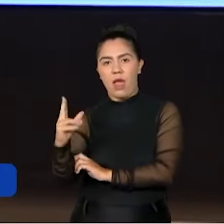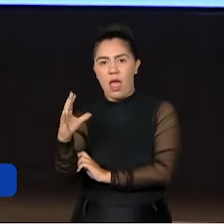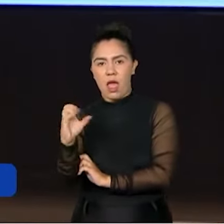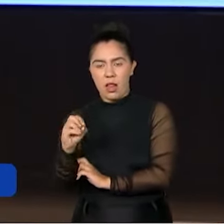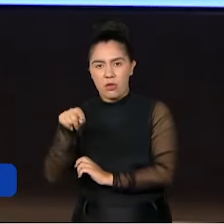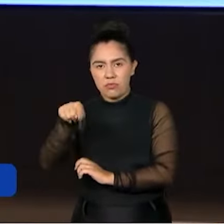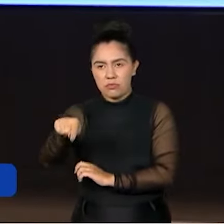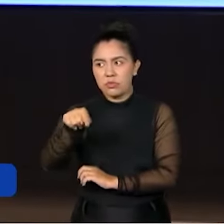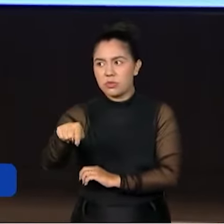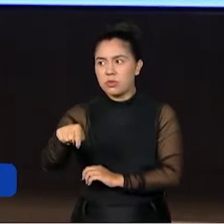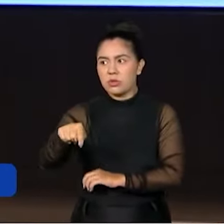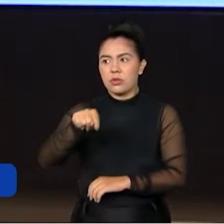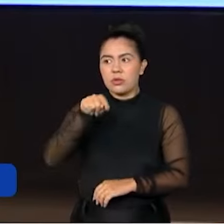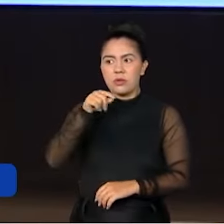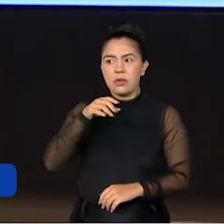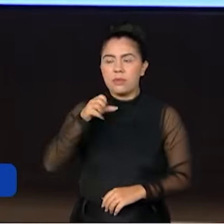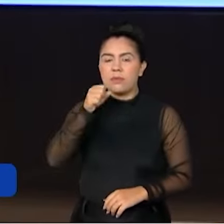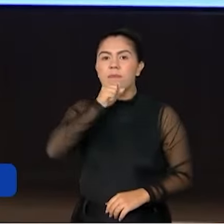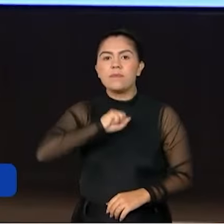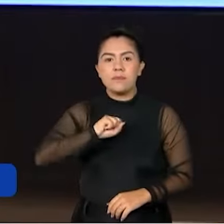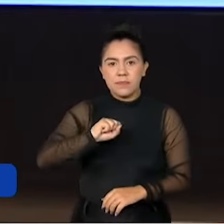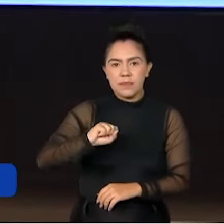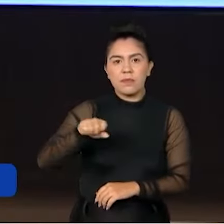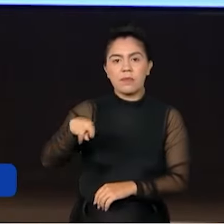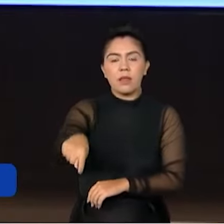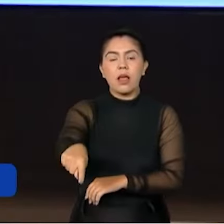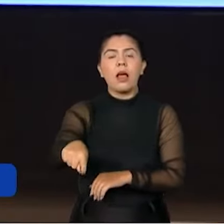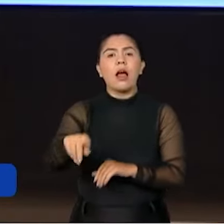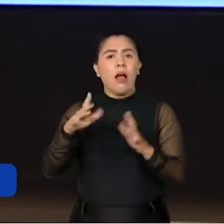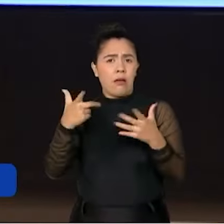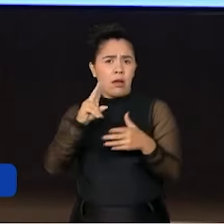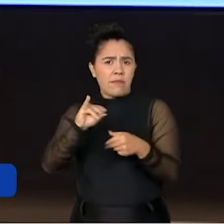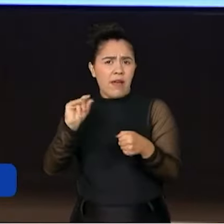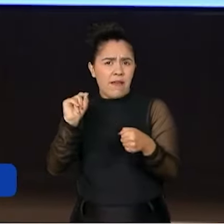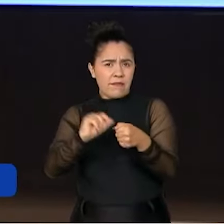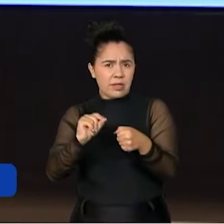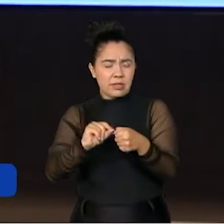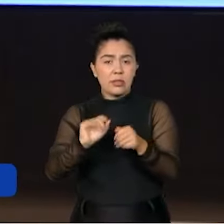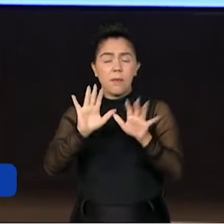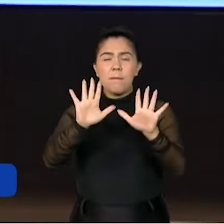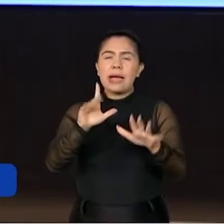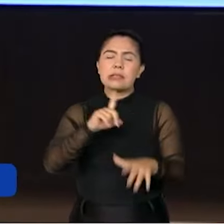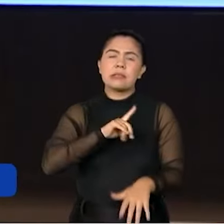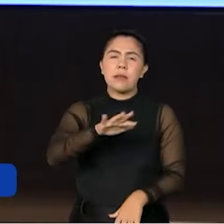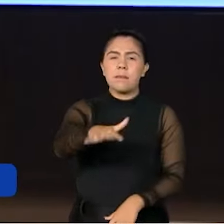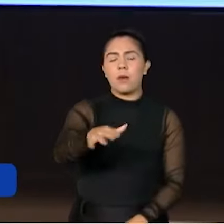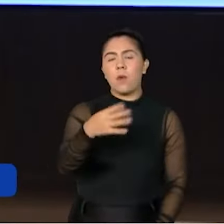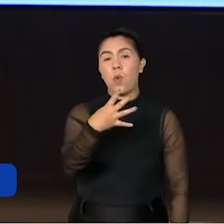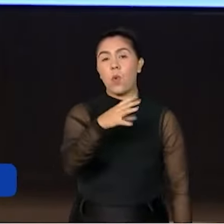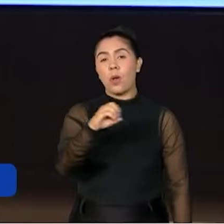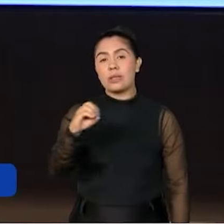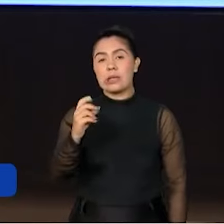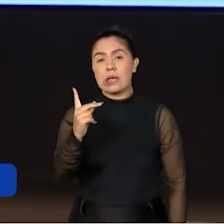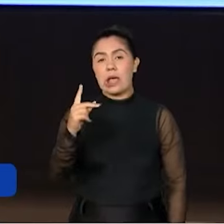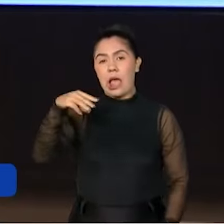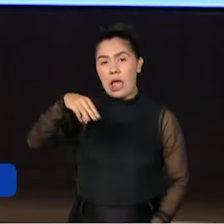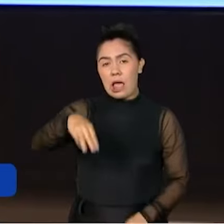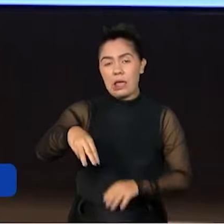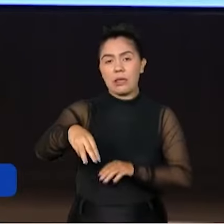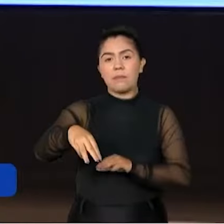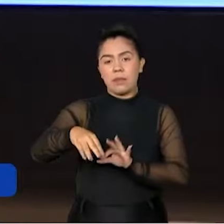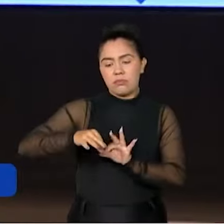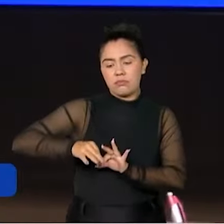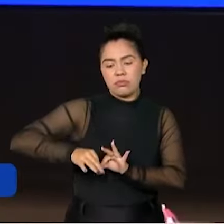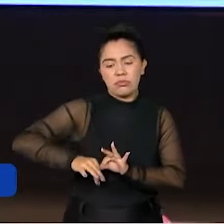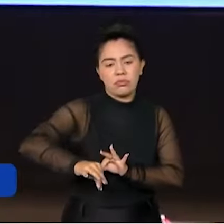desde 2007, e agora é que vai ser feito. E tem algo em torno de 400 quilômetros, quase 500